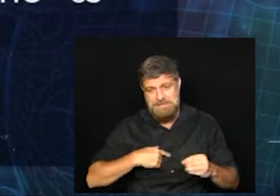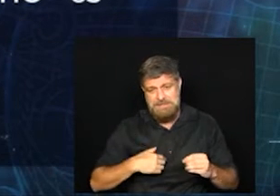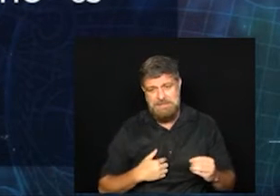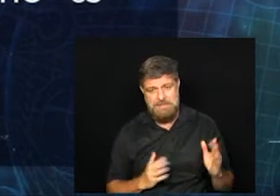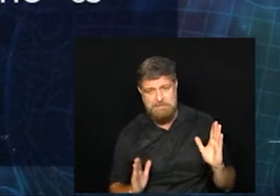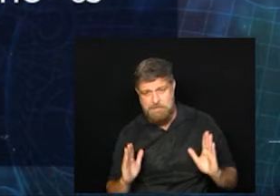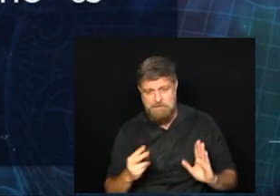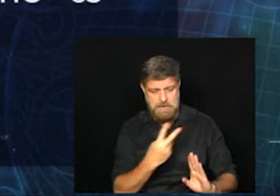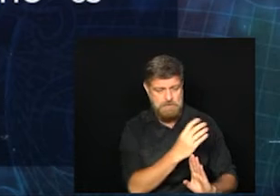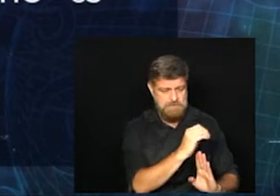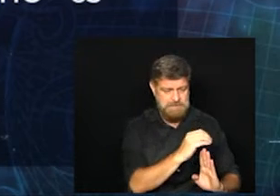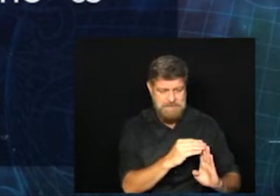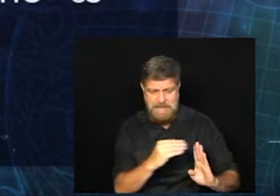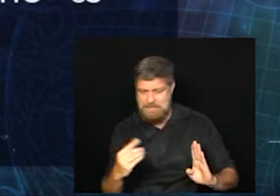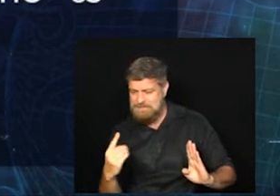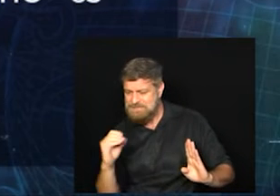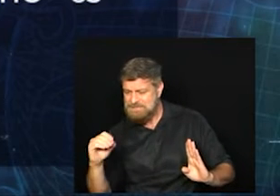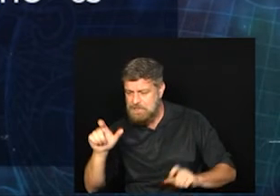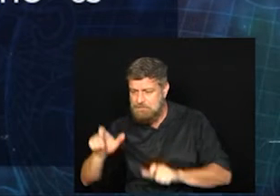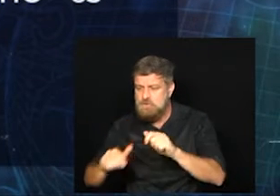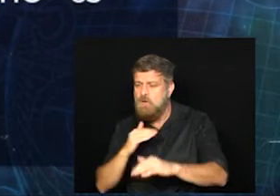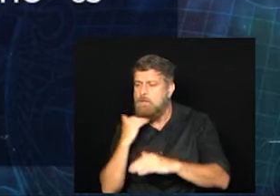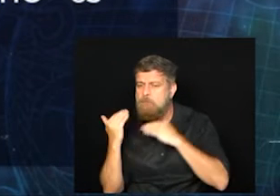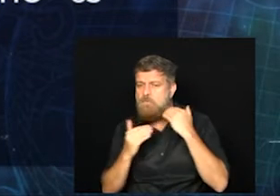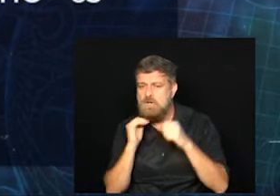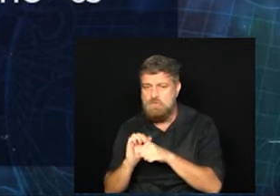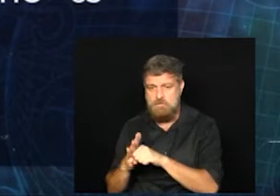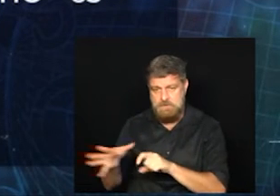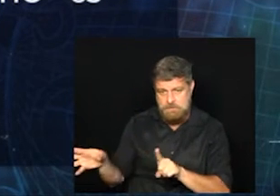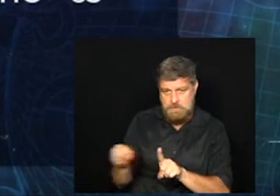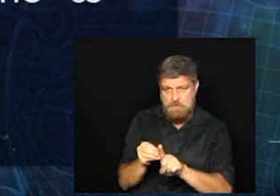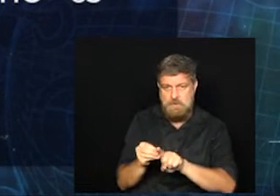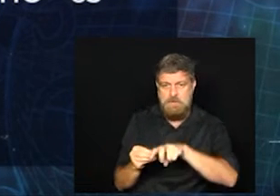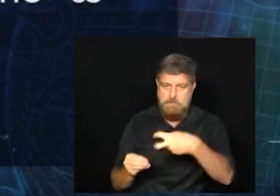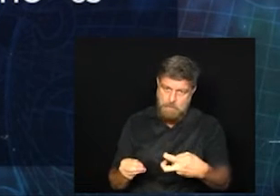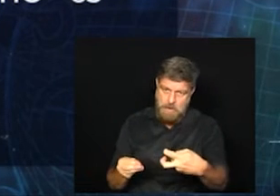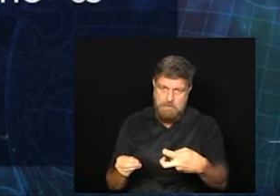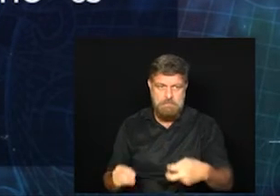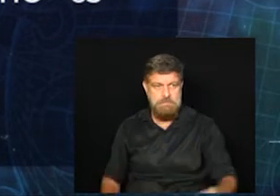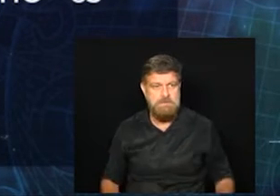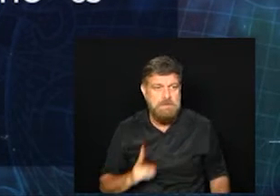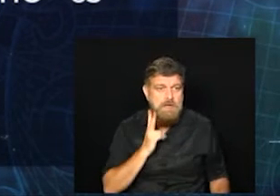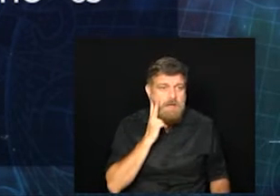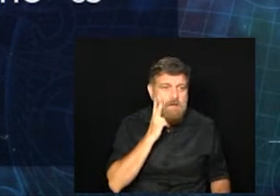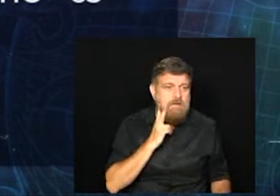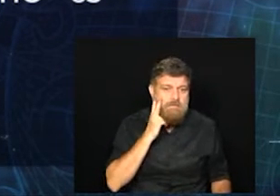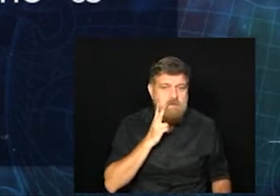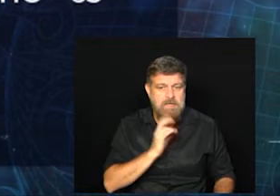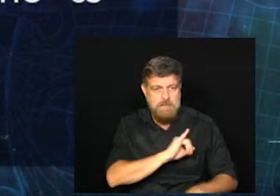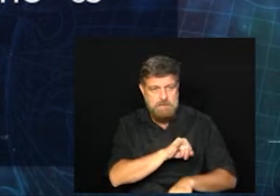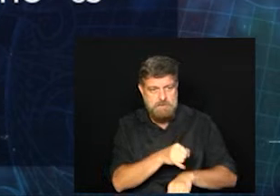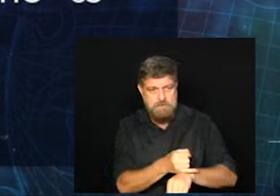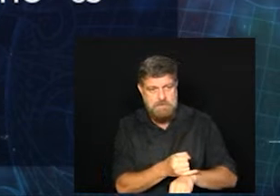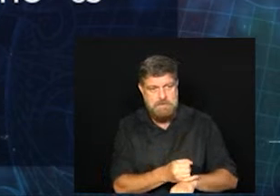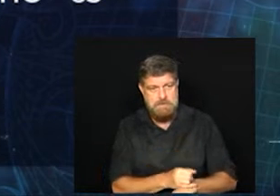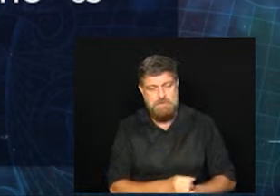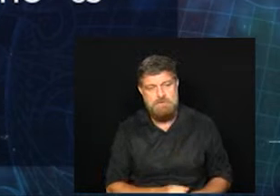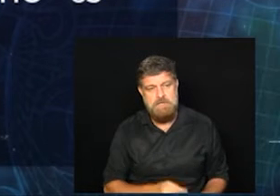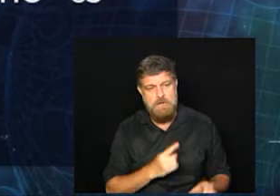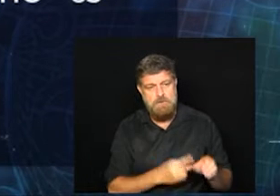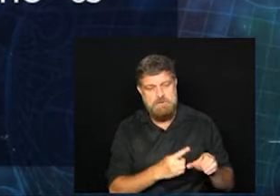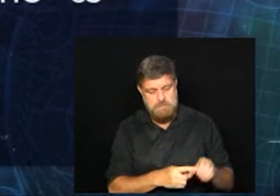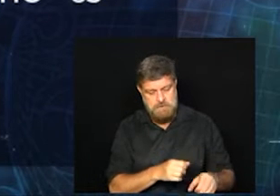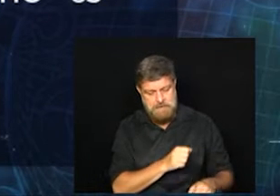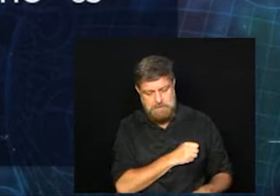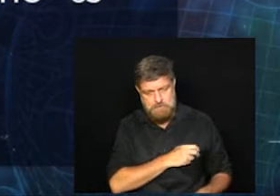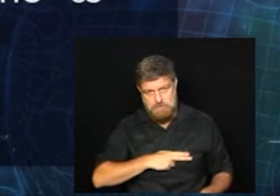entre 200 e 100 mortes devido à Covid-19. Vinhedo, Jaguariúna, Cosmópolis, Arthur